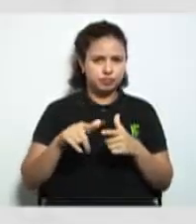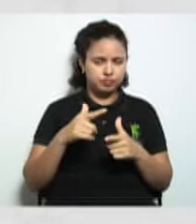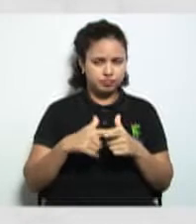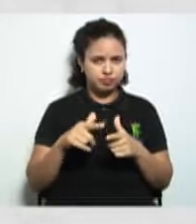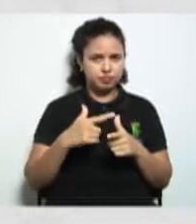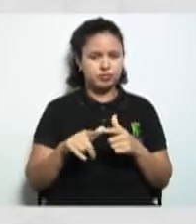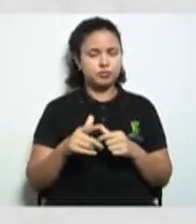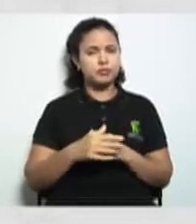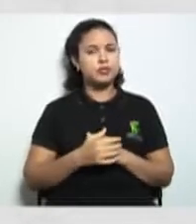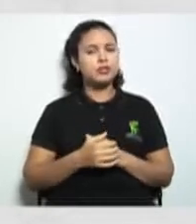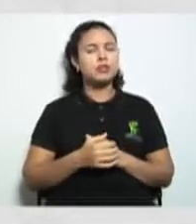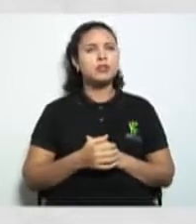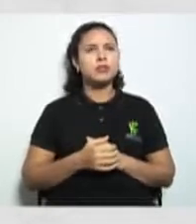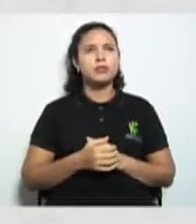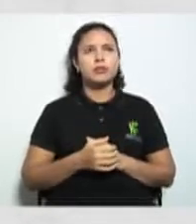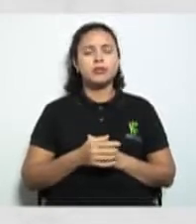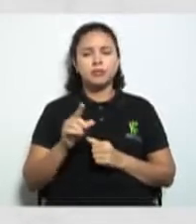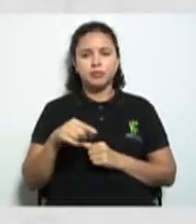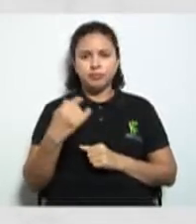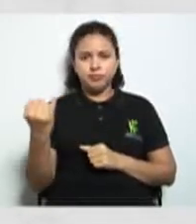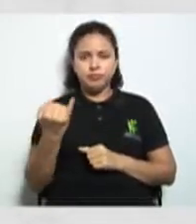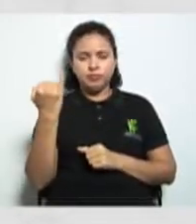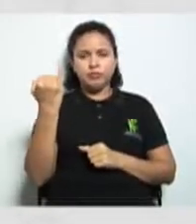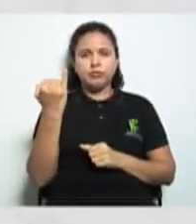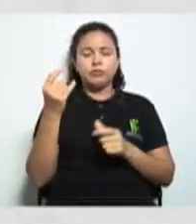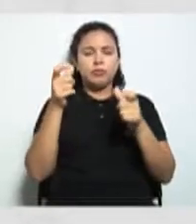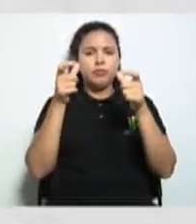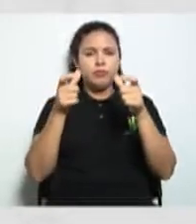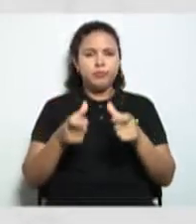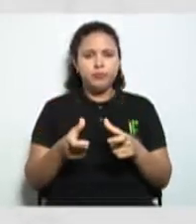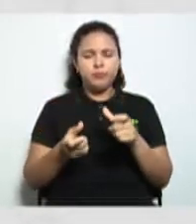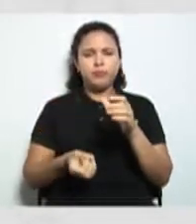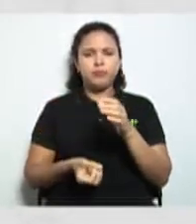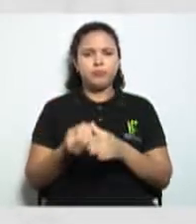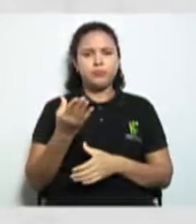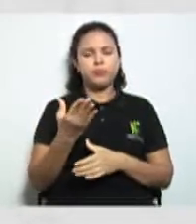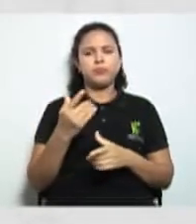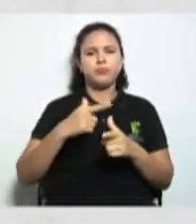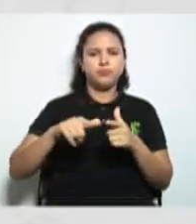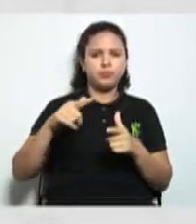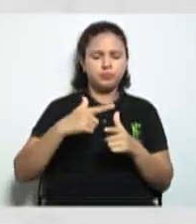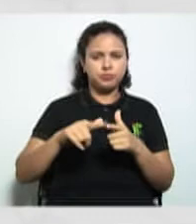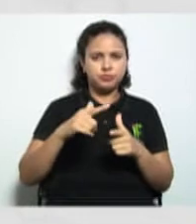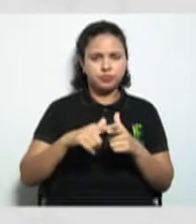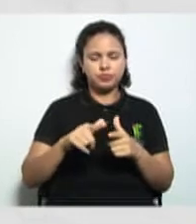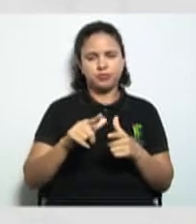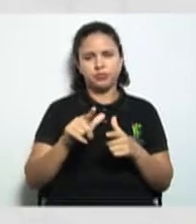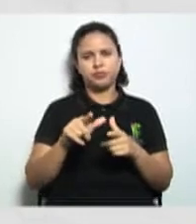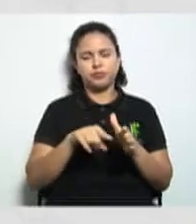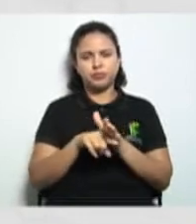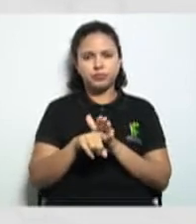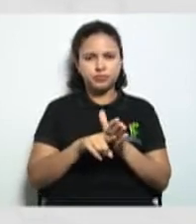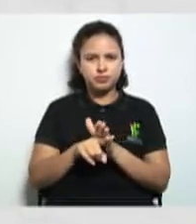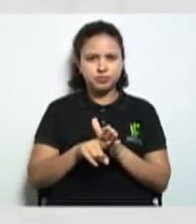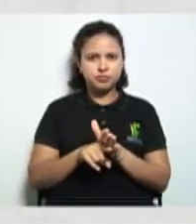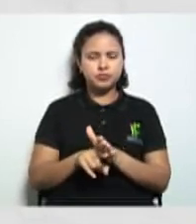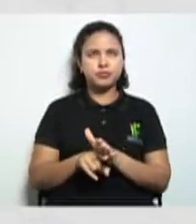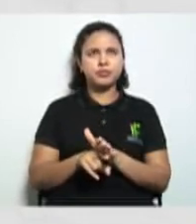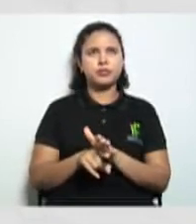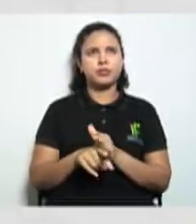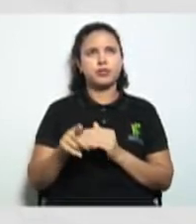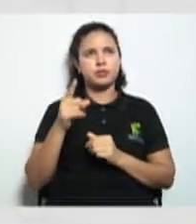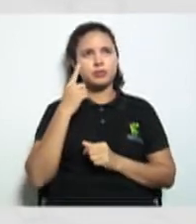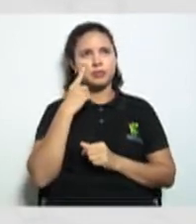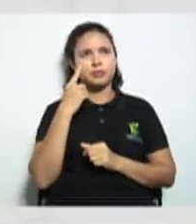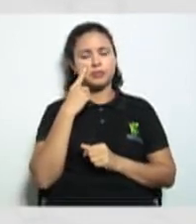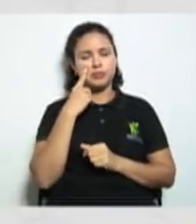Ariadne? Isso é muito importante, né? De onde é que surge, então, o problema de pesquisa? Olha só de onde é que